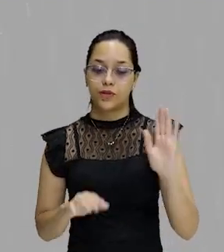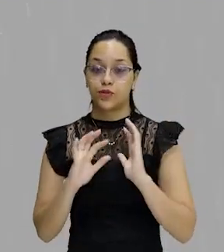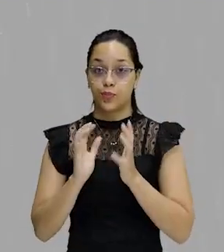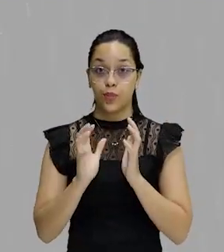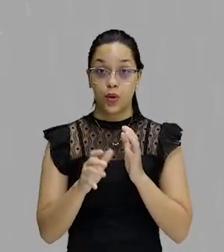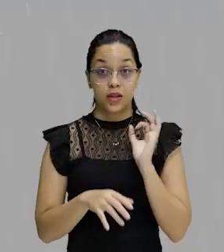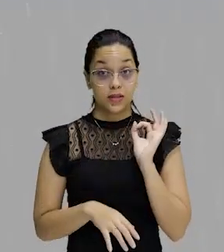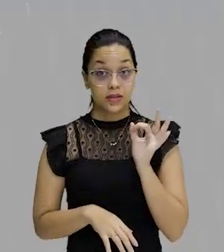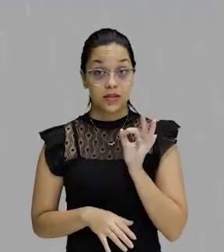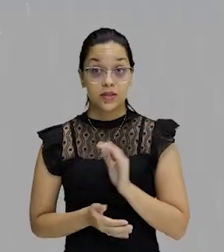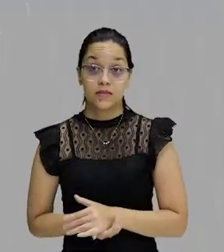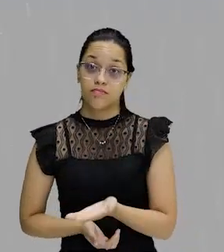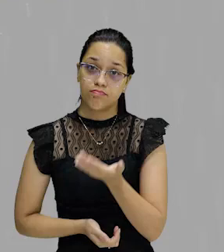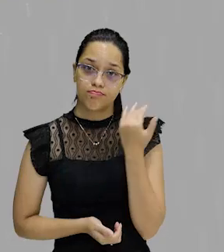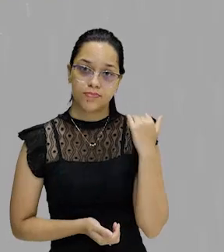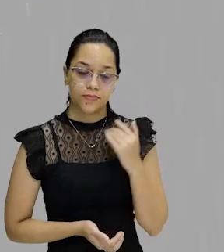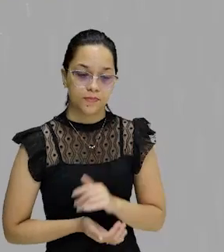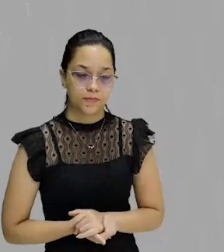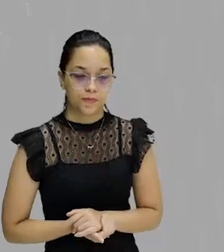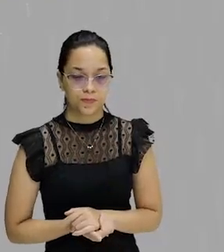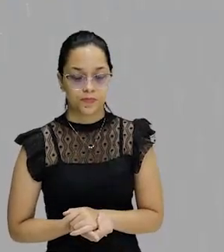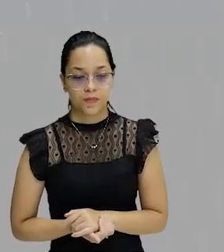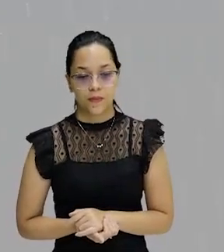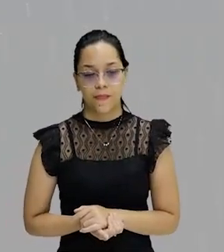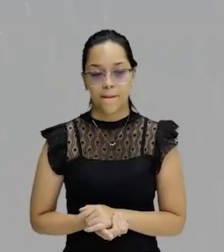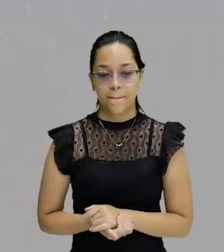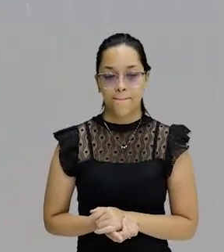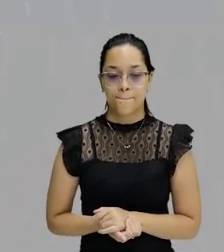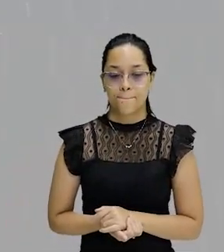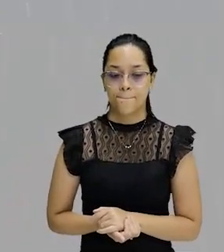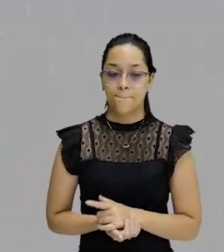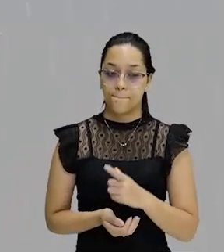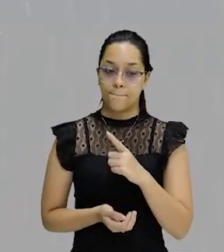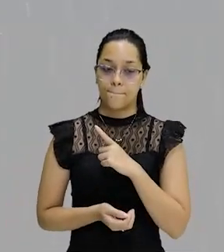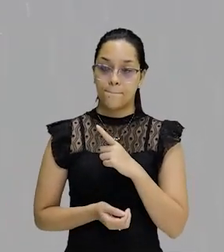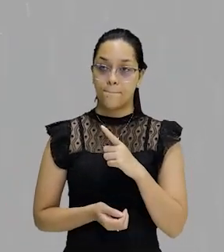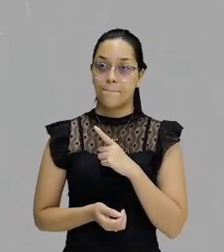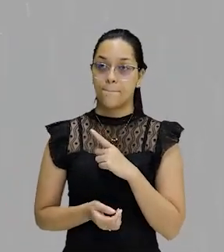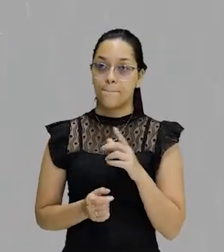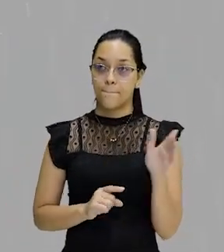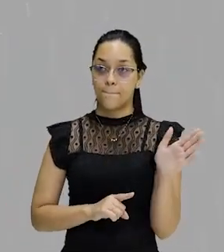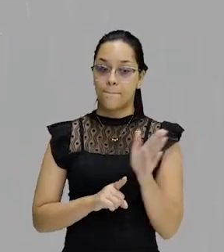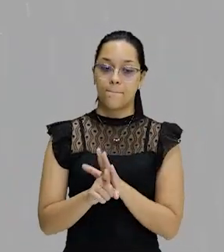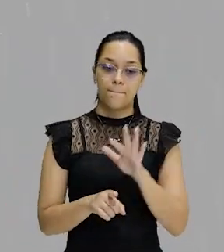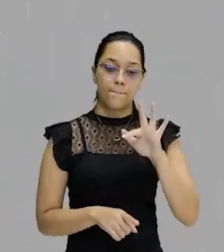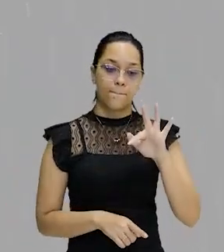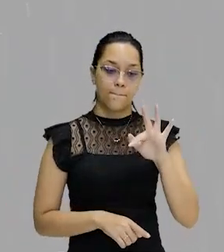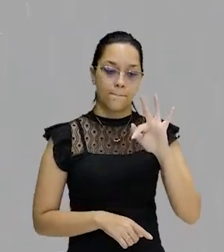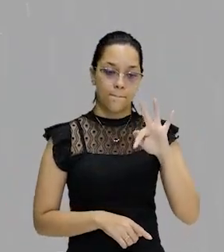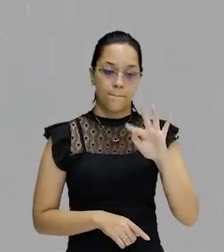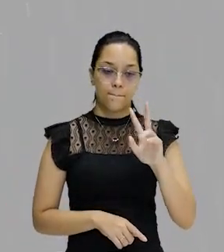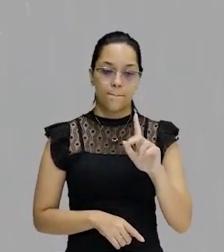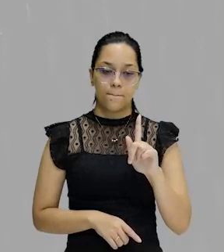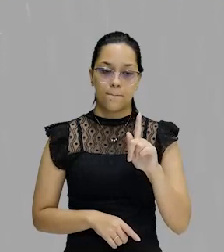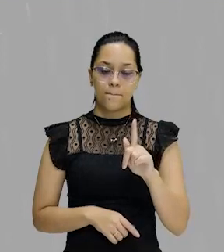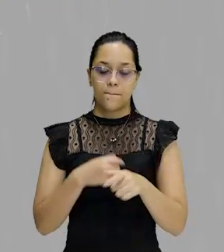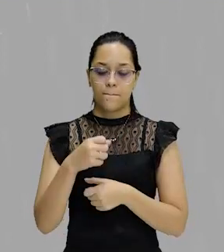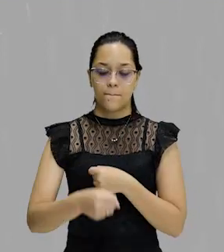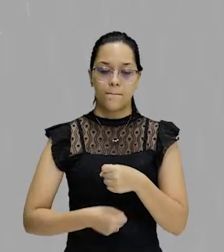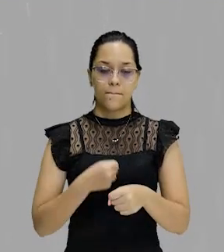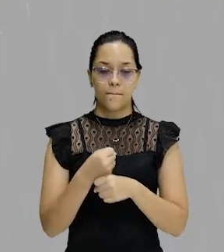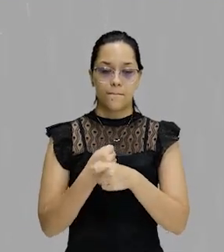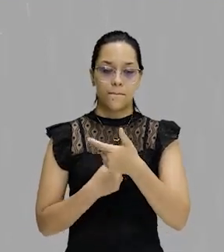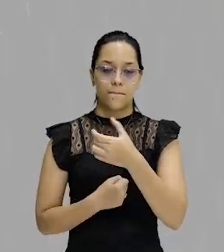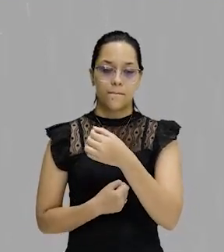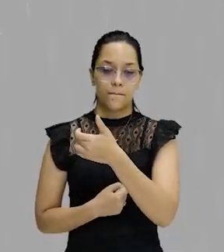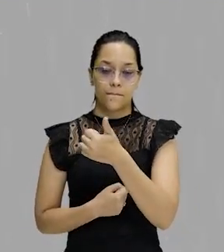bem? Beleza? Então vamos lá. Olha só, aqui nós temos uma questão da FGV, que caiu agora, né, no vestibular